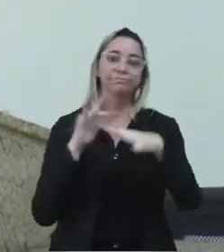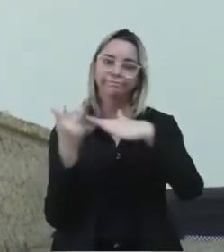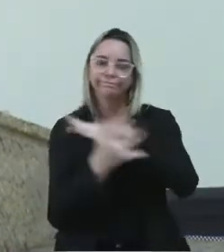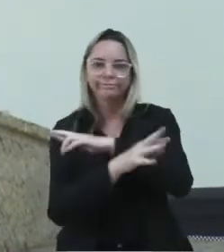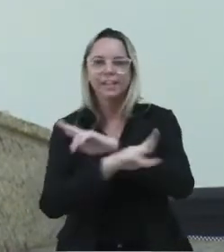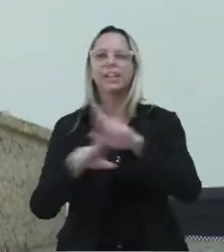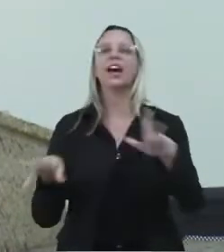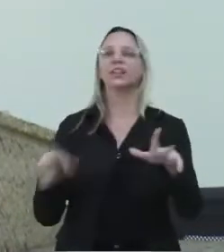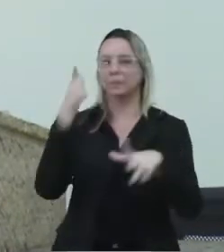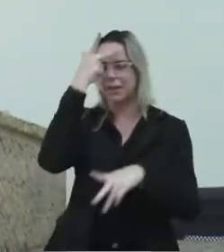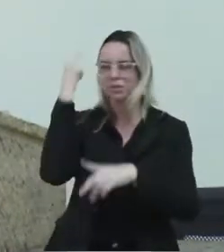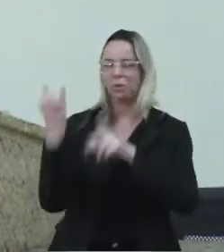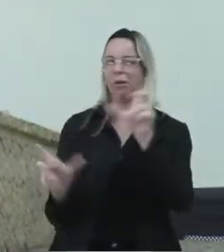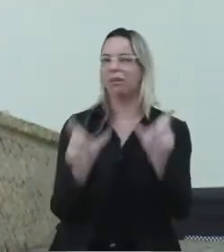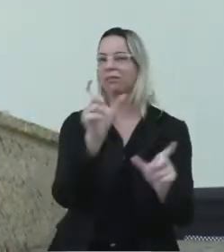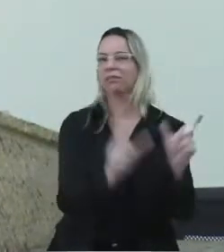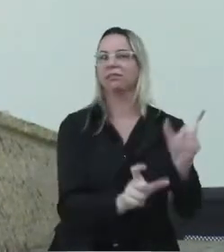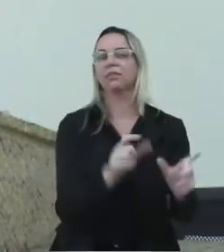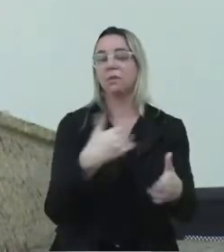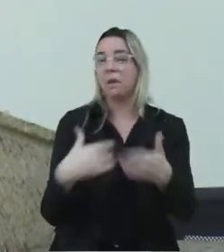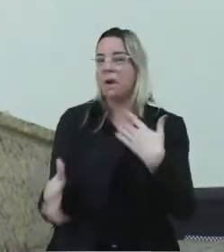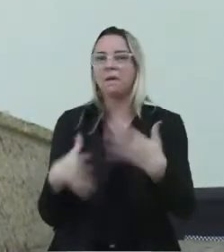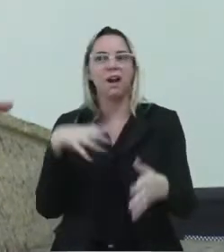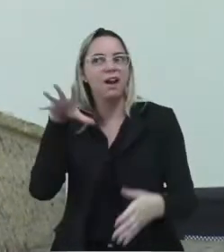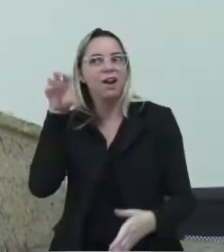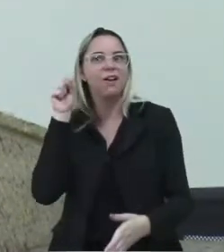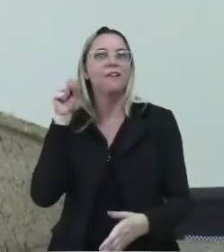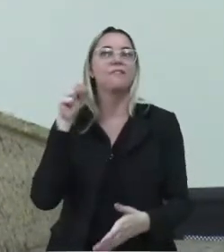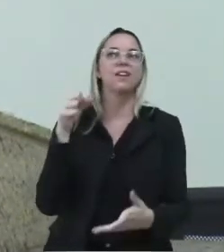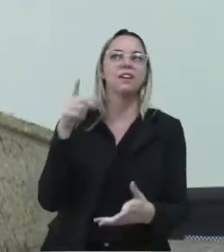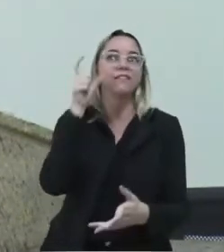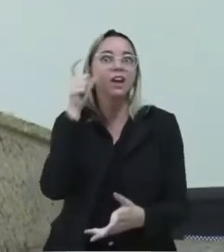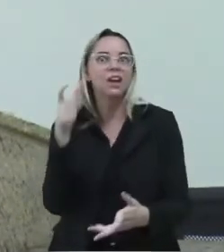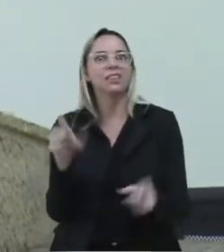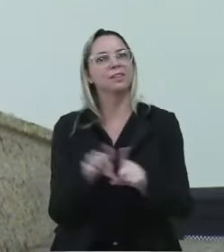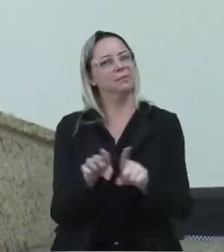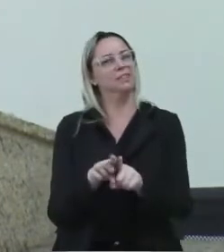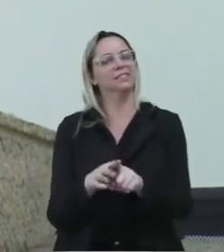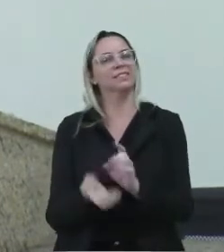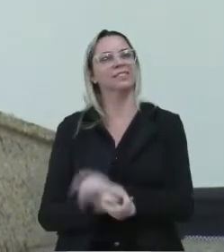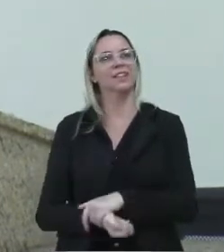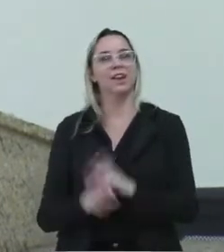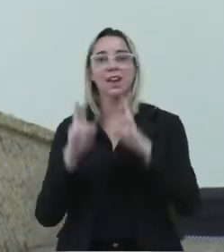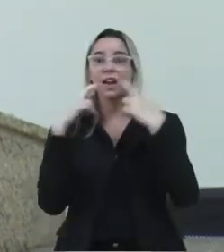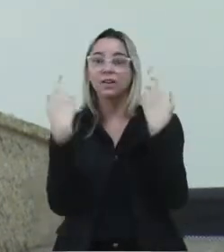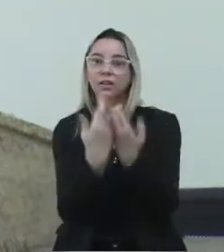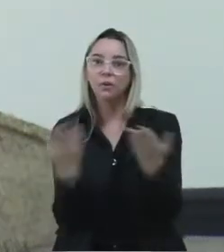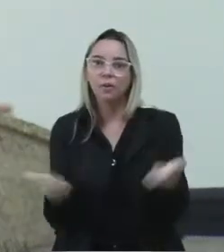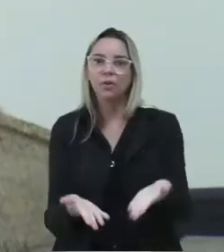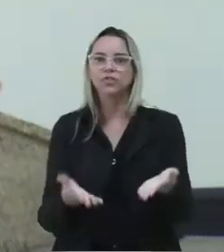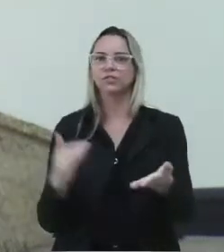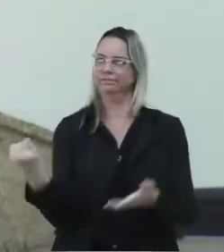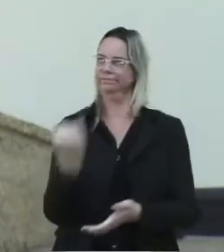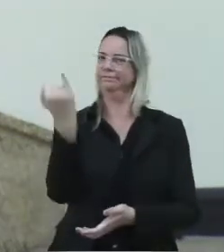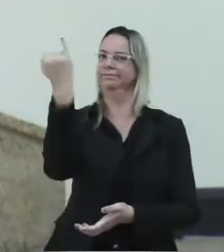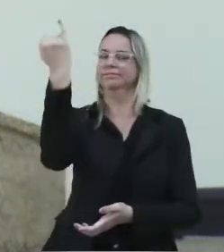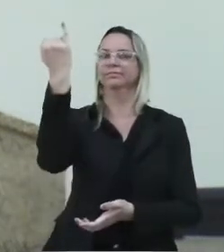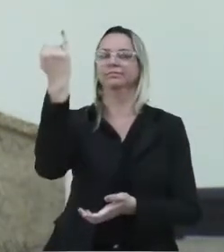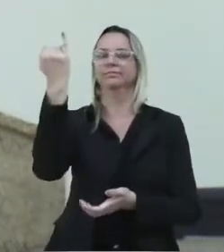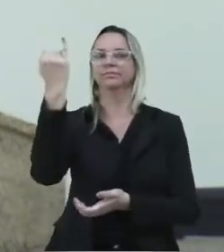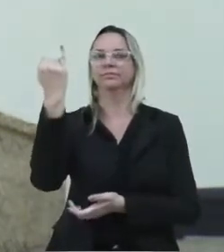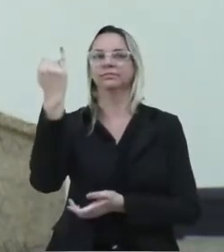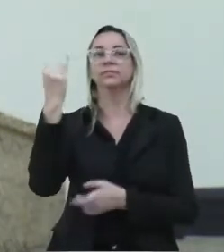enfim, a todos que nos escutam, essa reunião tão importante, né? O pessoal da